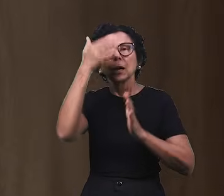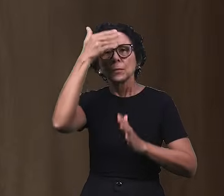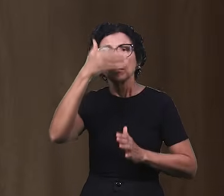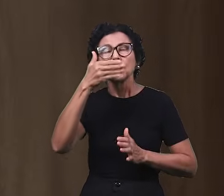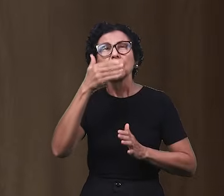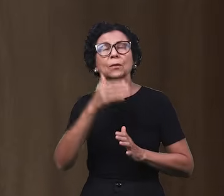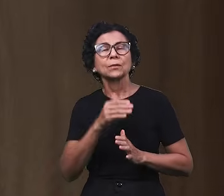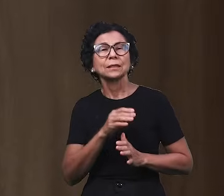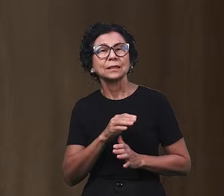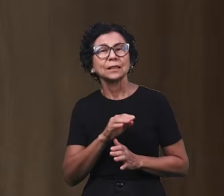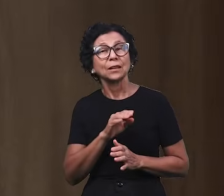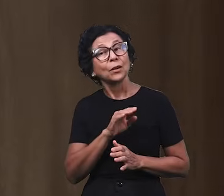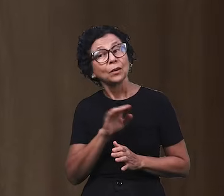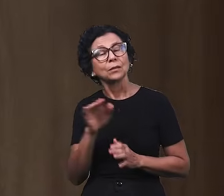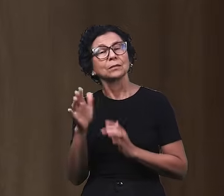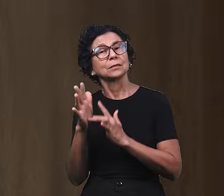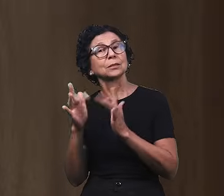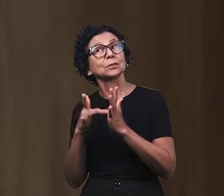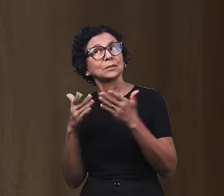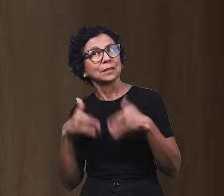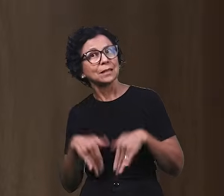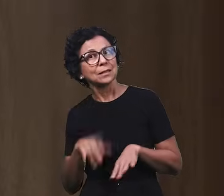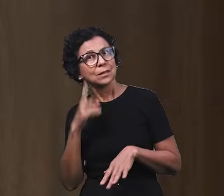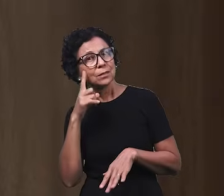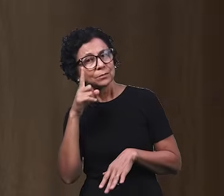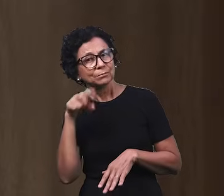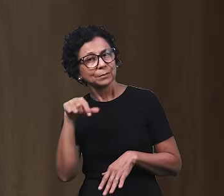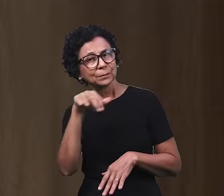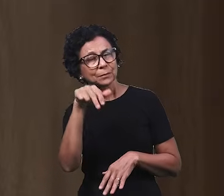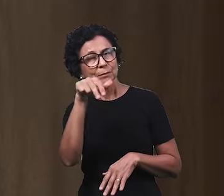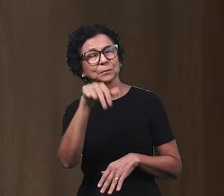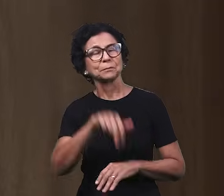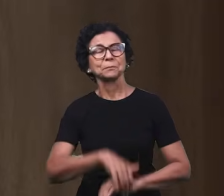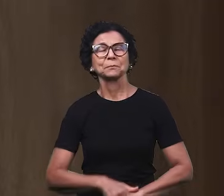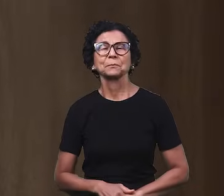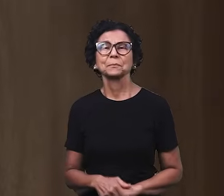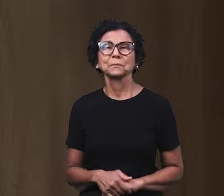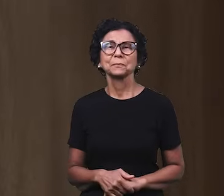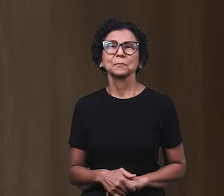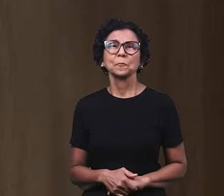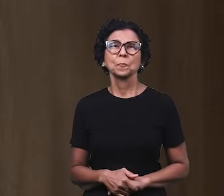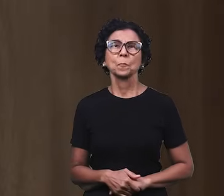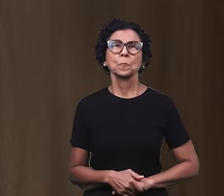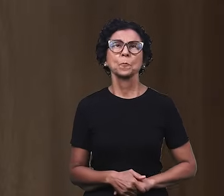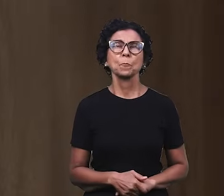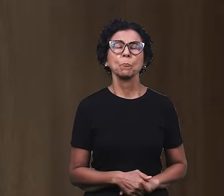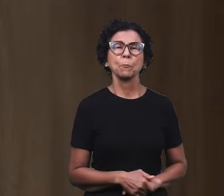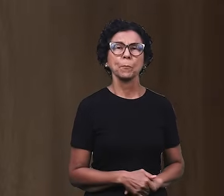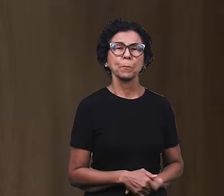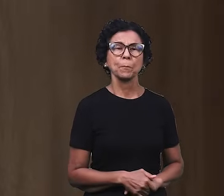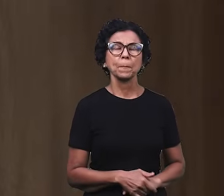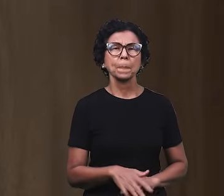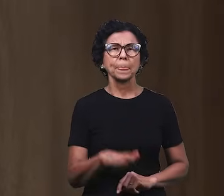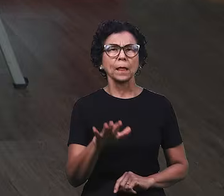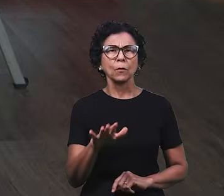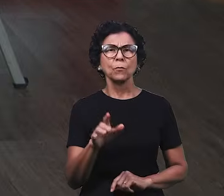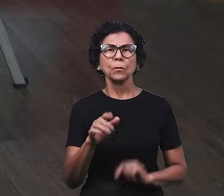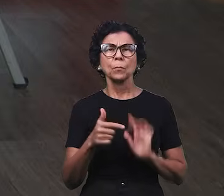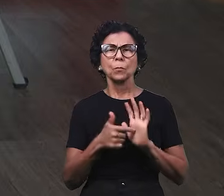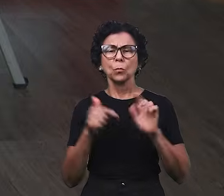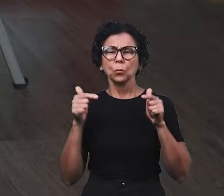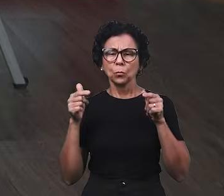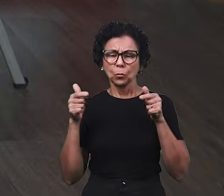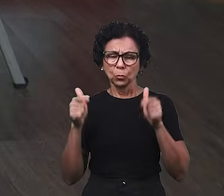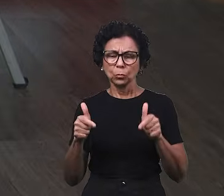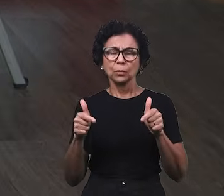Bom, nós vamos falar aqui da trajetória, então, que eles fizeram. Vamos colocar